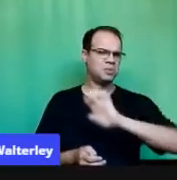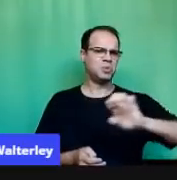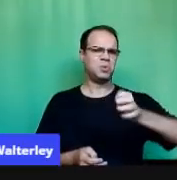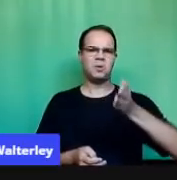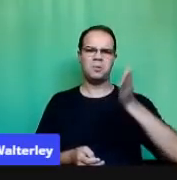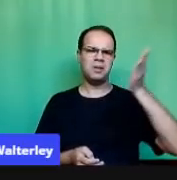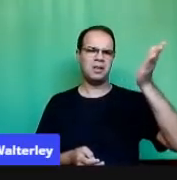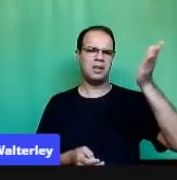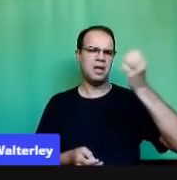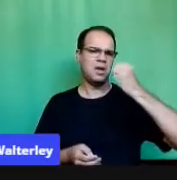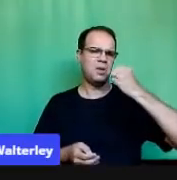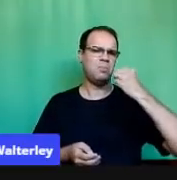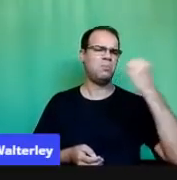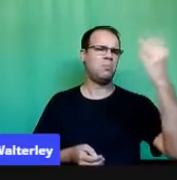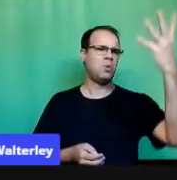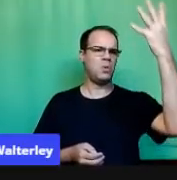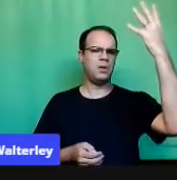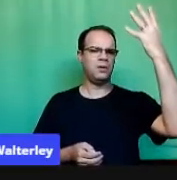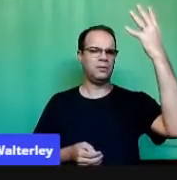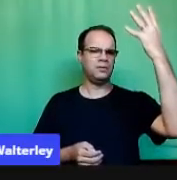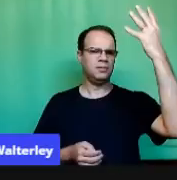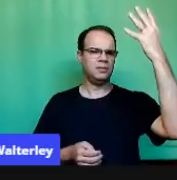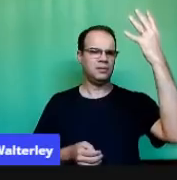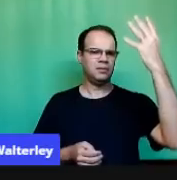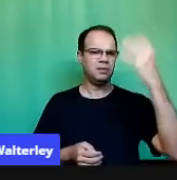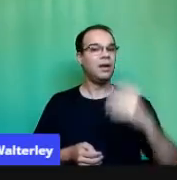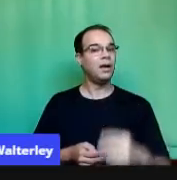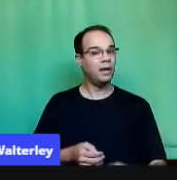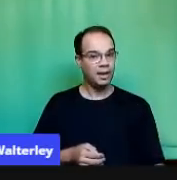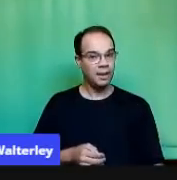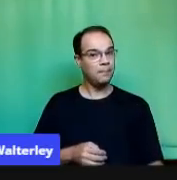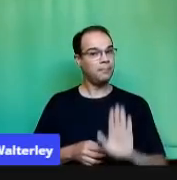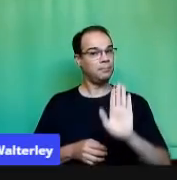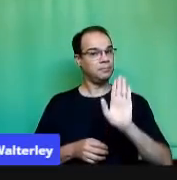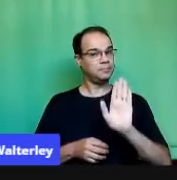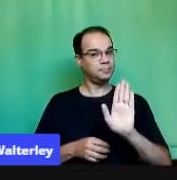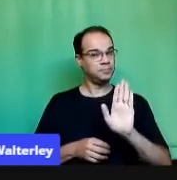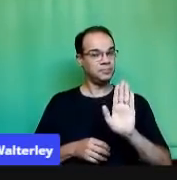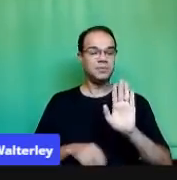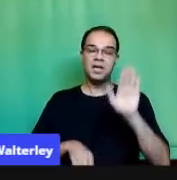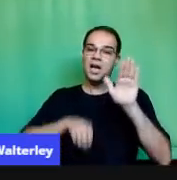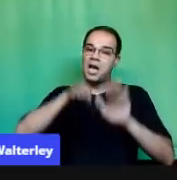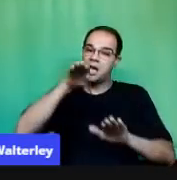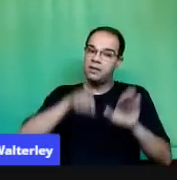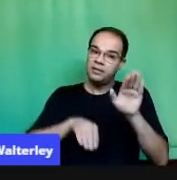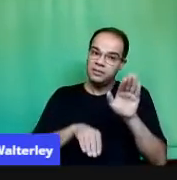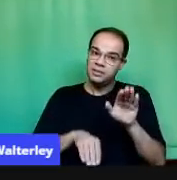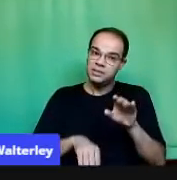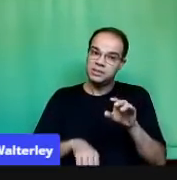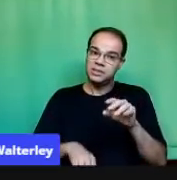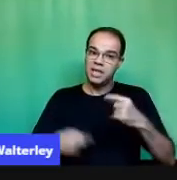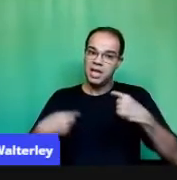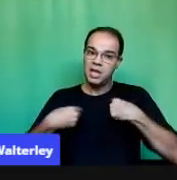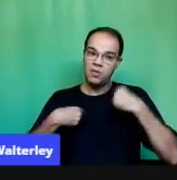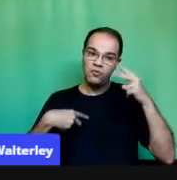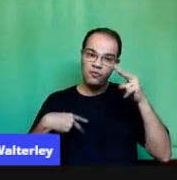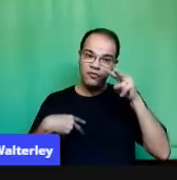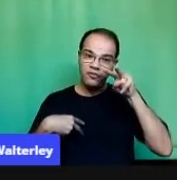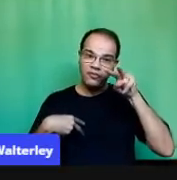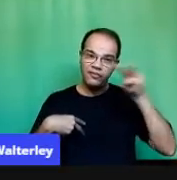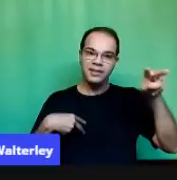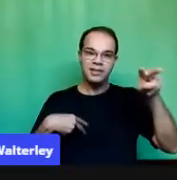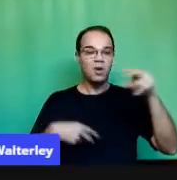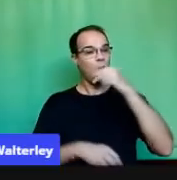sabemos que o belo ele se difunde de várias formas. O que é belo para uma pessoa pode não ser belo para outra,